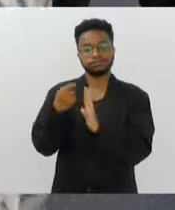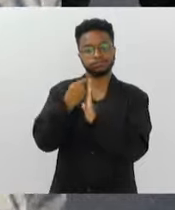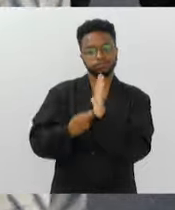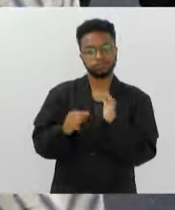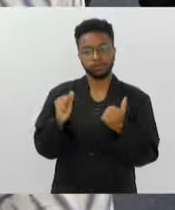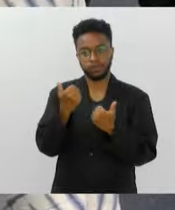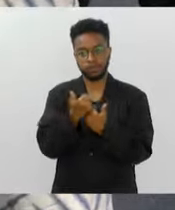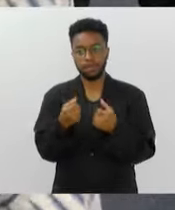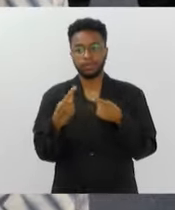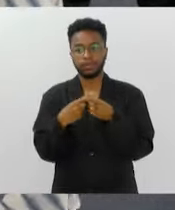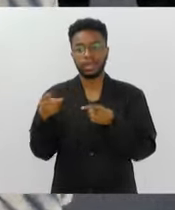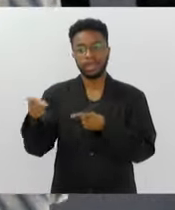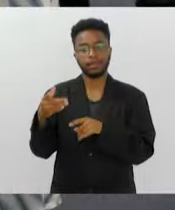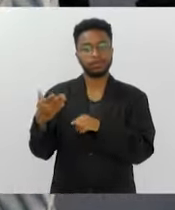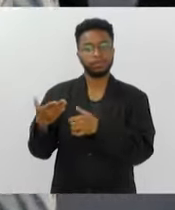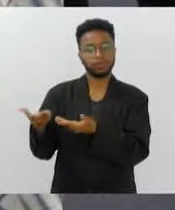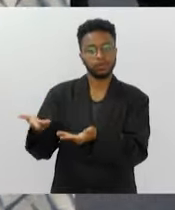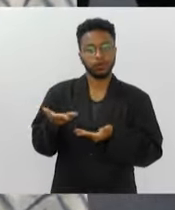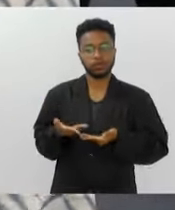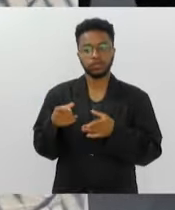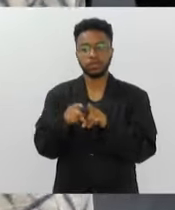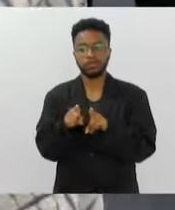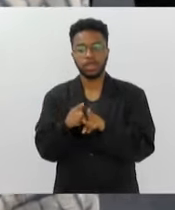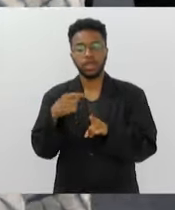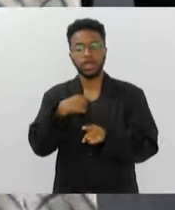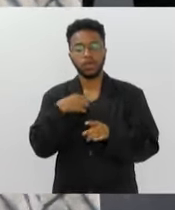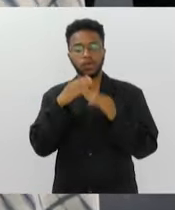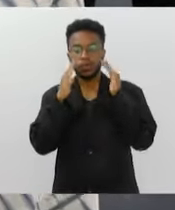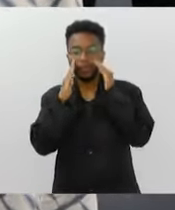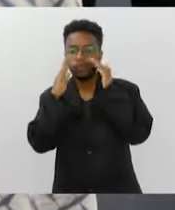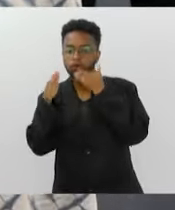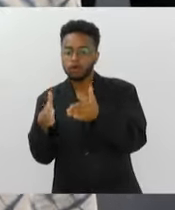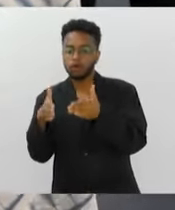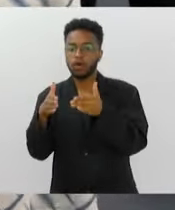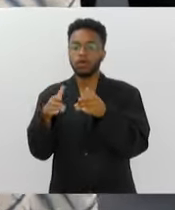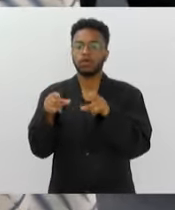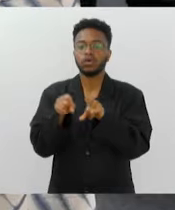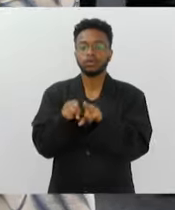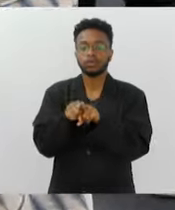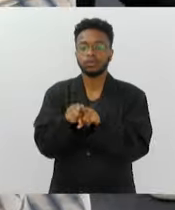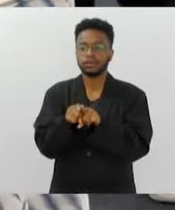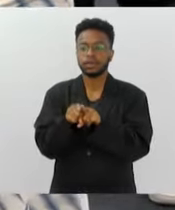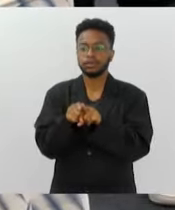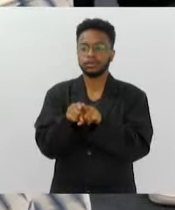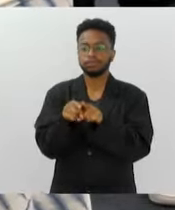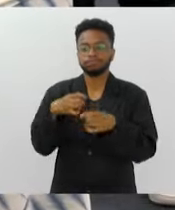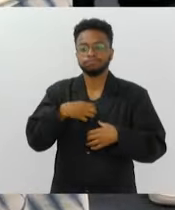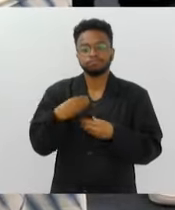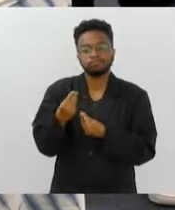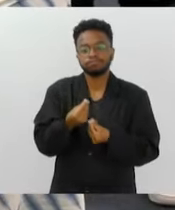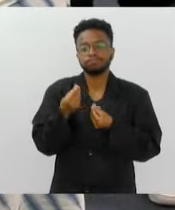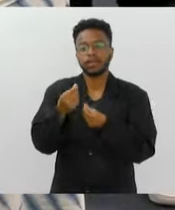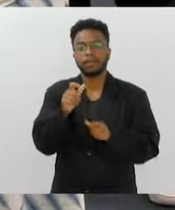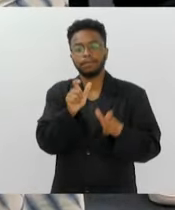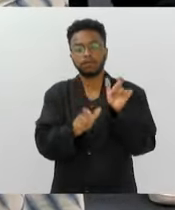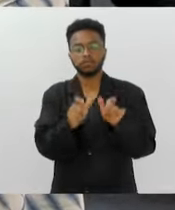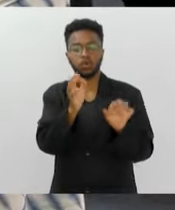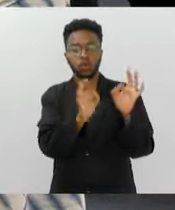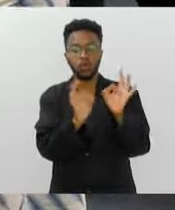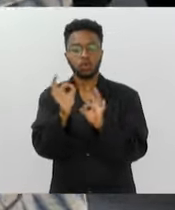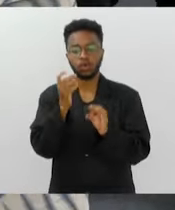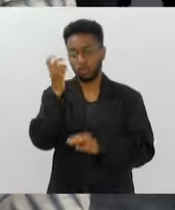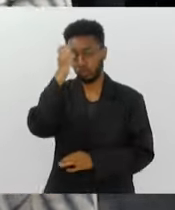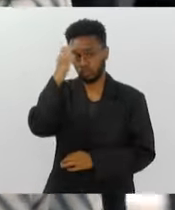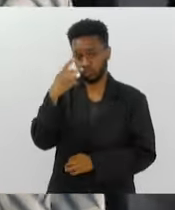convidou e para o qual eu tenho despertado sensibil sensibilidade de olhar de perto para as fazedoras e os fazedores de